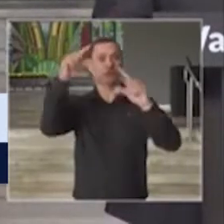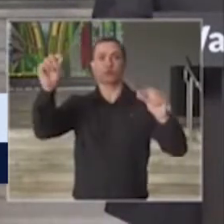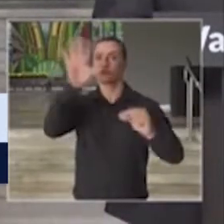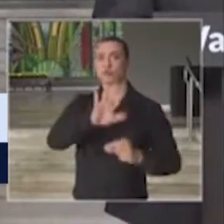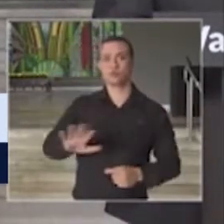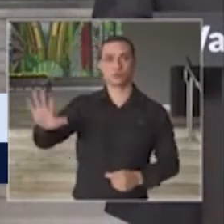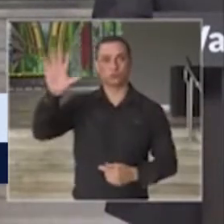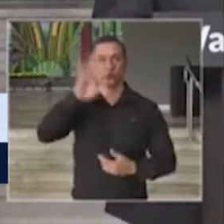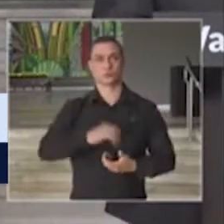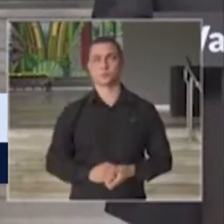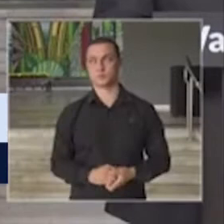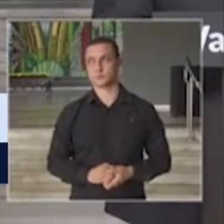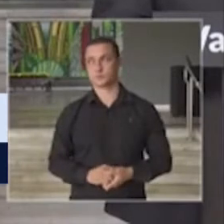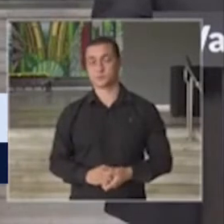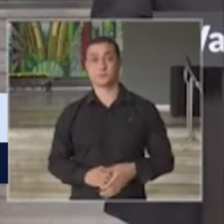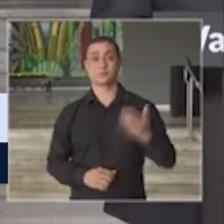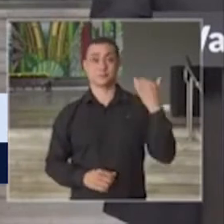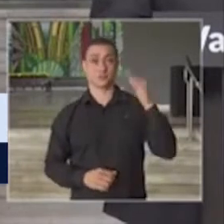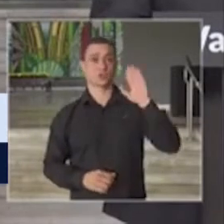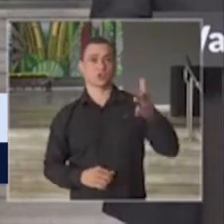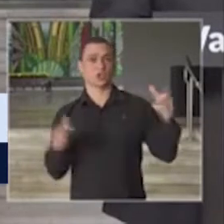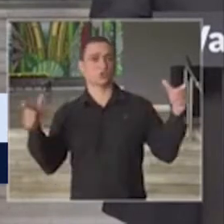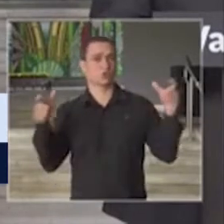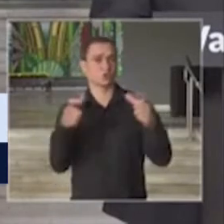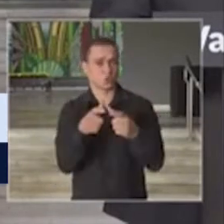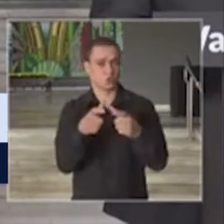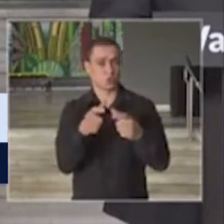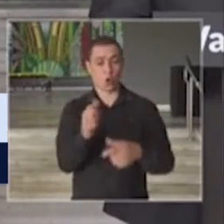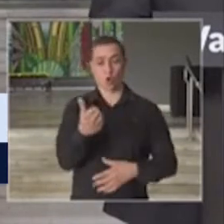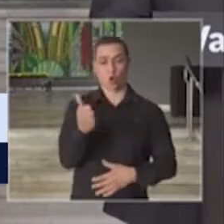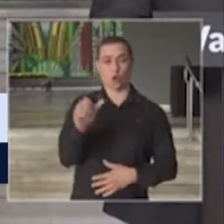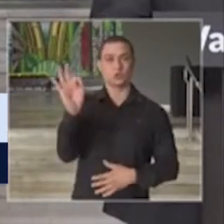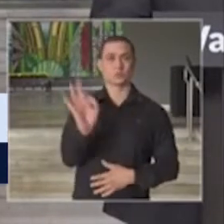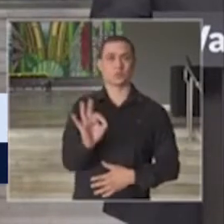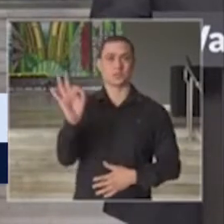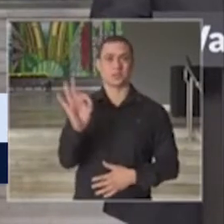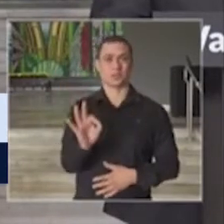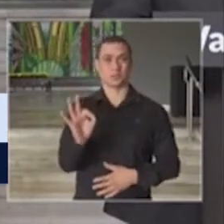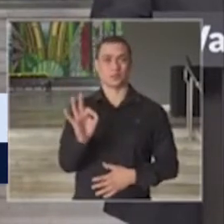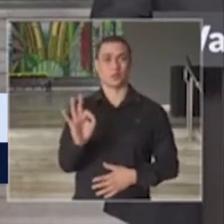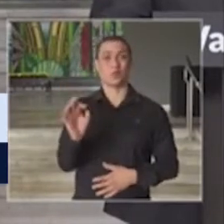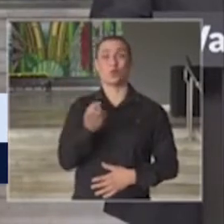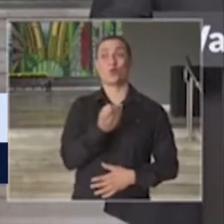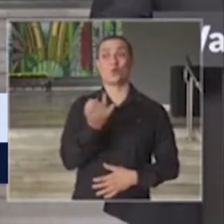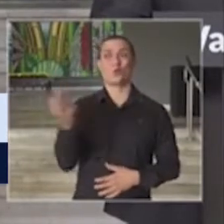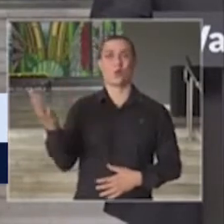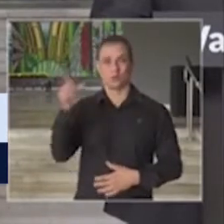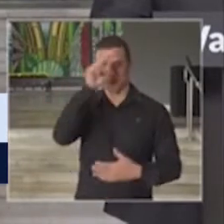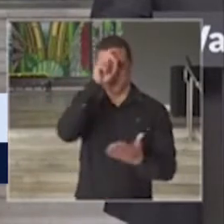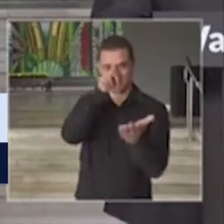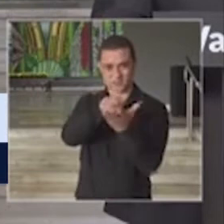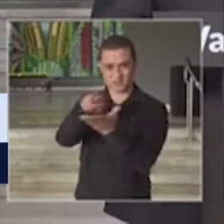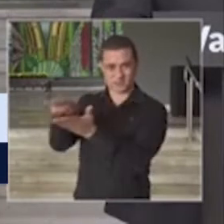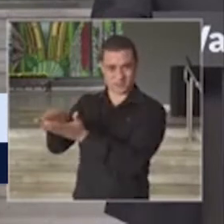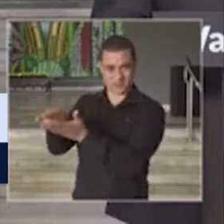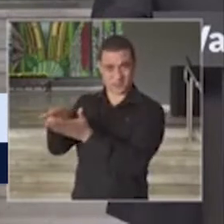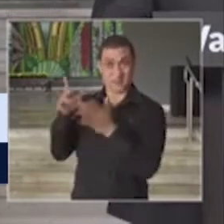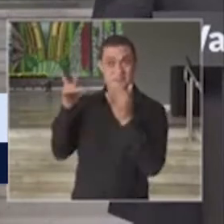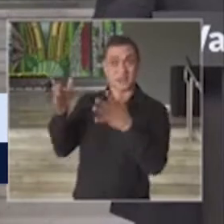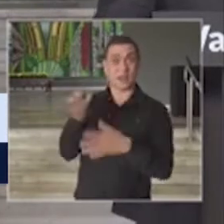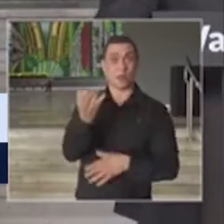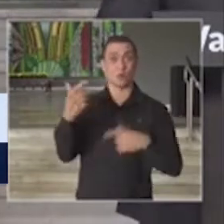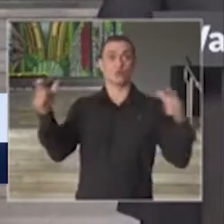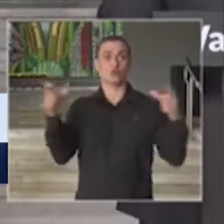Paulo. Tivemos uma diminuição de 11% no número de internação por